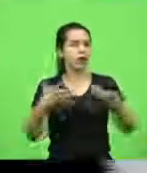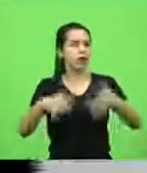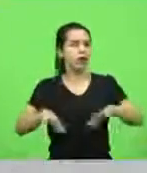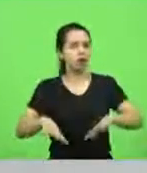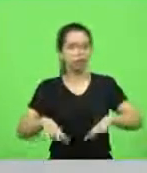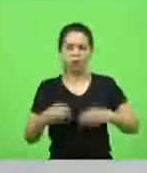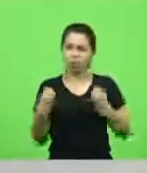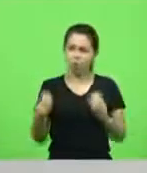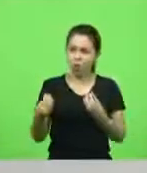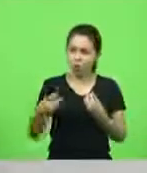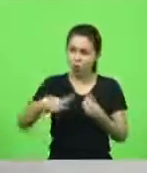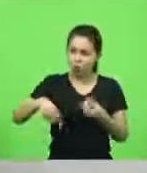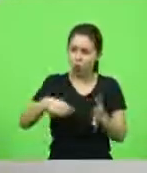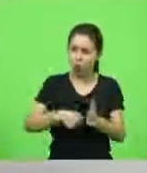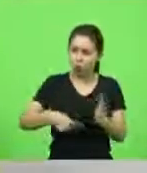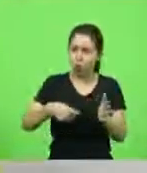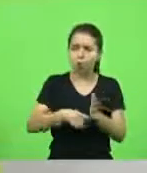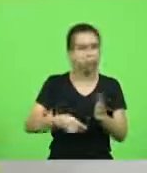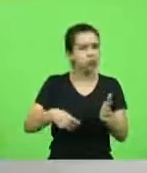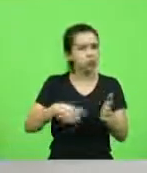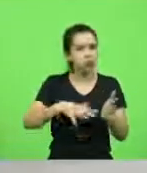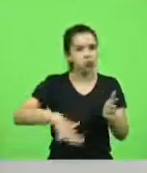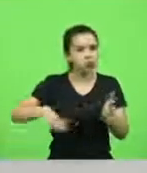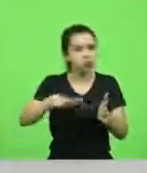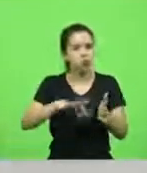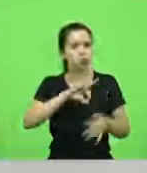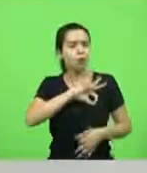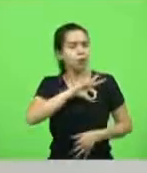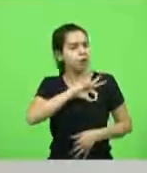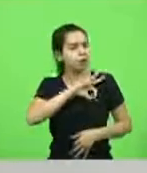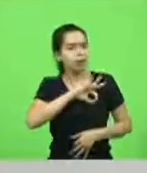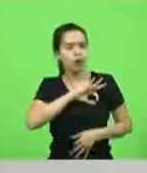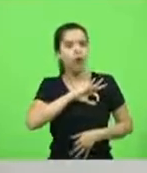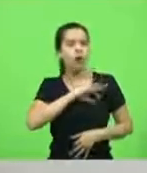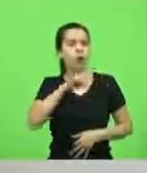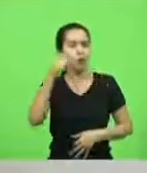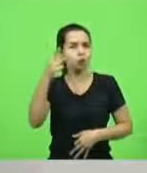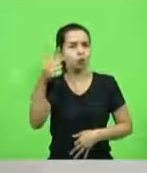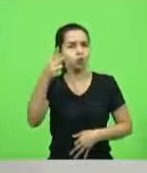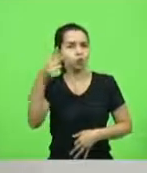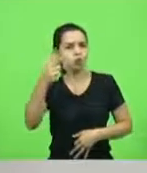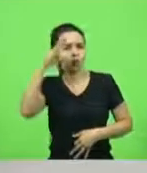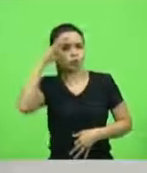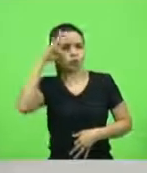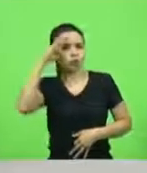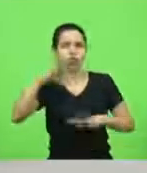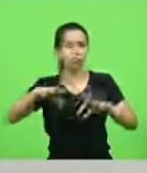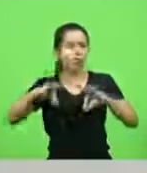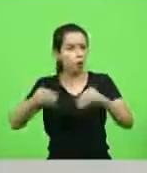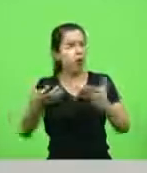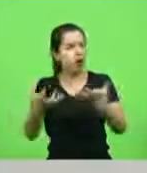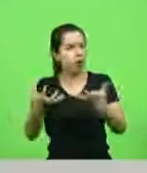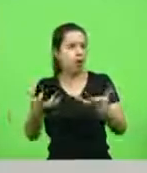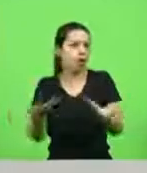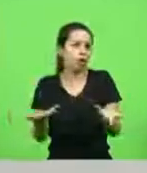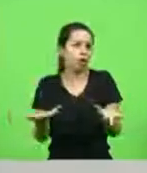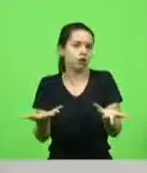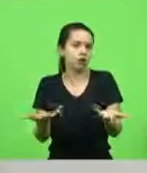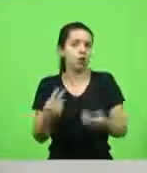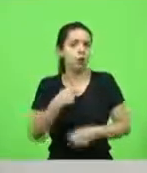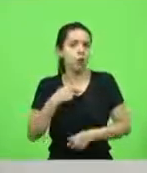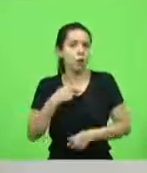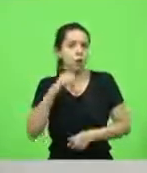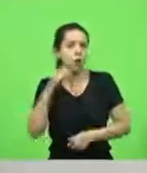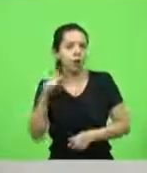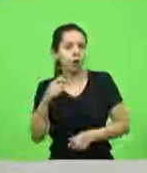isso é um soldado é o cabo é O Terceiro Sargento segundo-sargento primeiro-sargento todos eles pedindo a empresa não pode arrancar um dente não